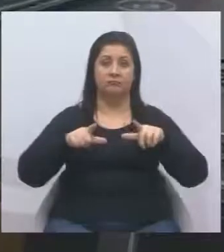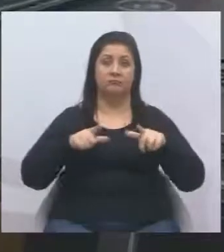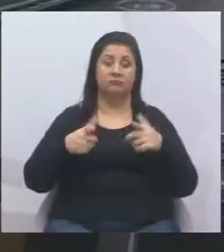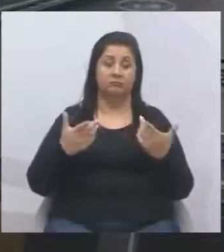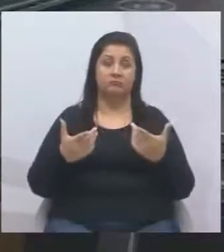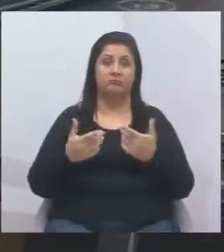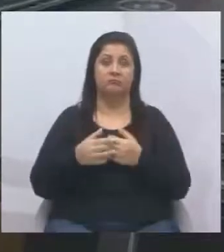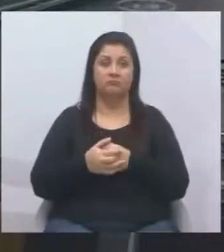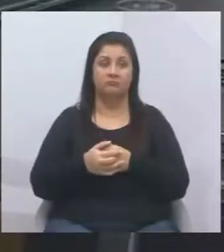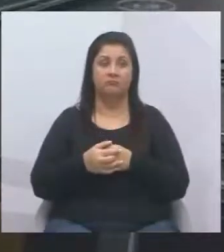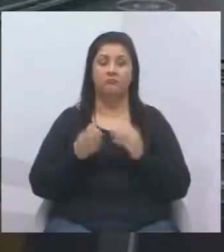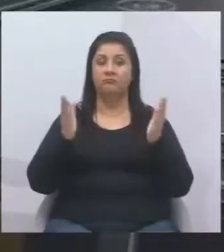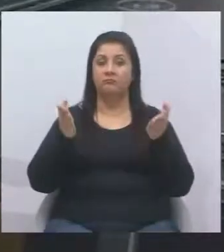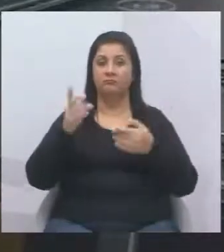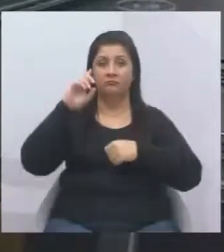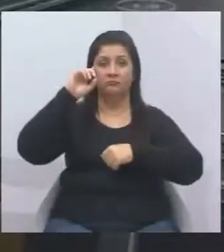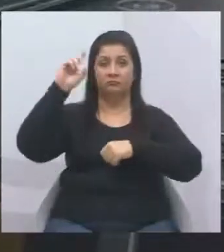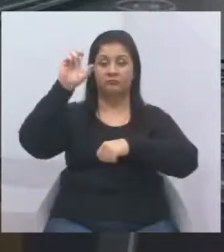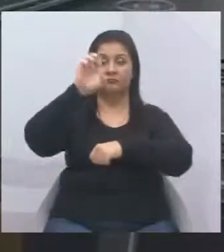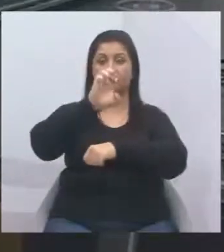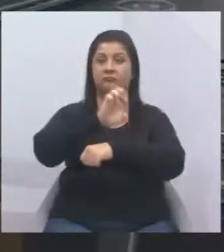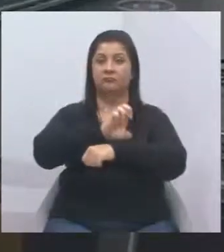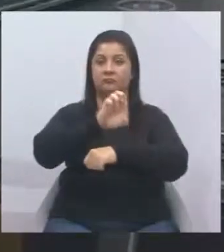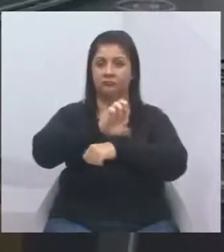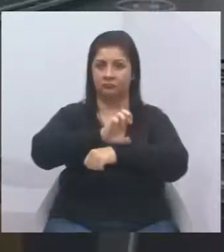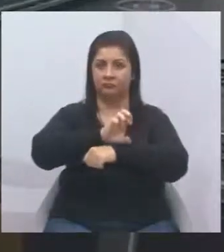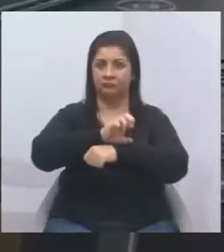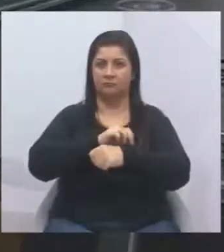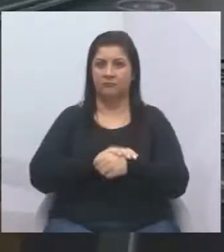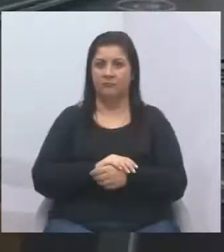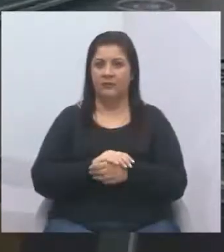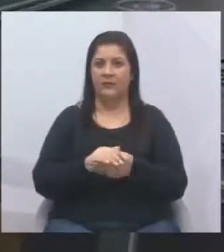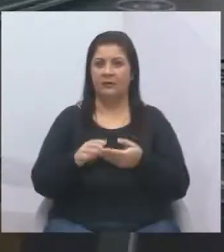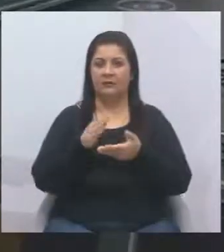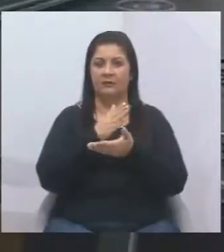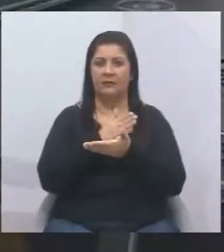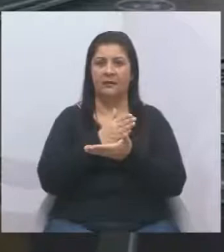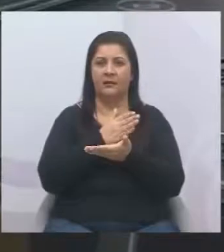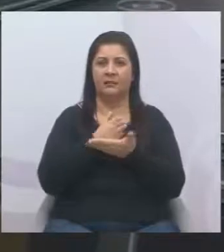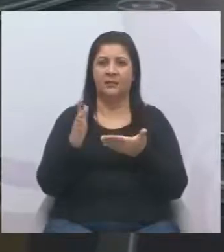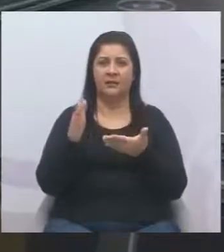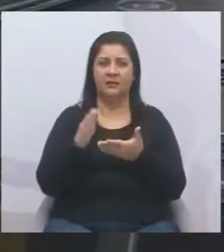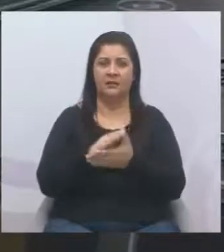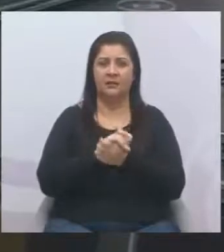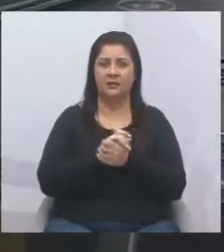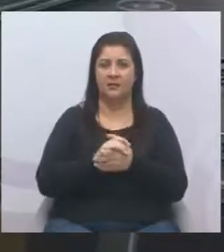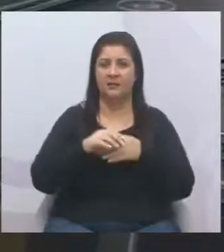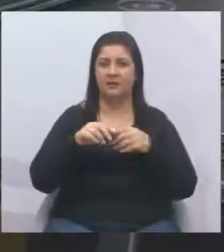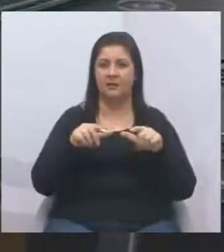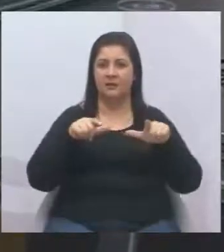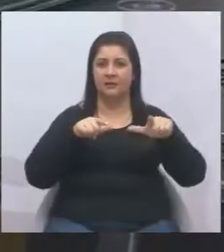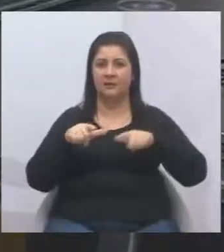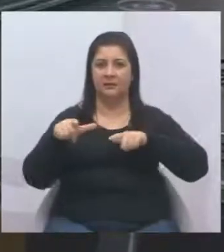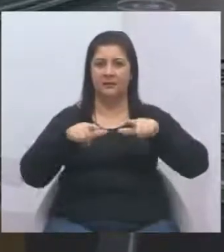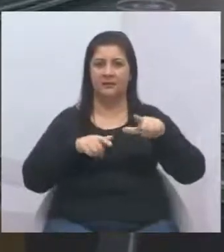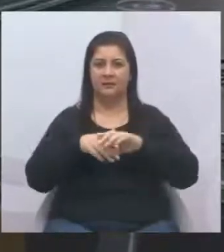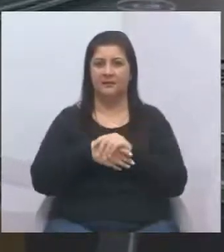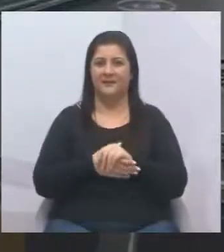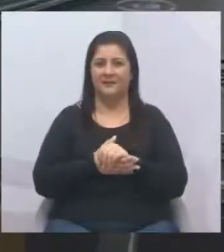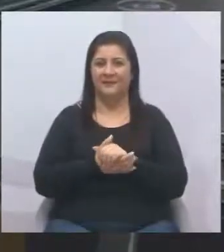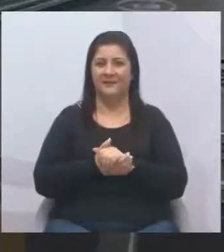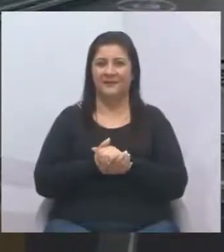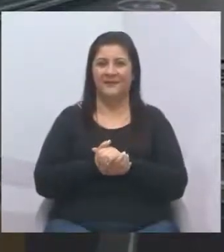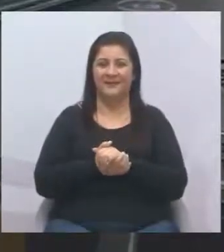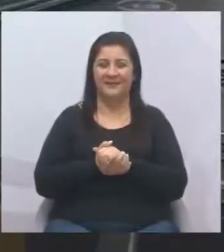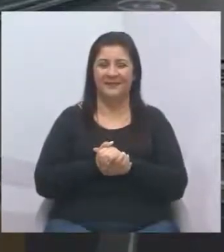o dia do estagiário, que é uma porta de entrada para o primeiro emprego. Eu que fui estagiário, iniciei minha vida dentro do poder público como